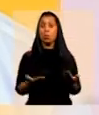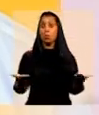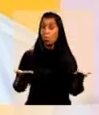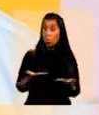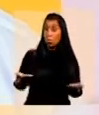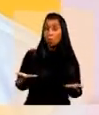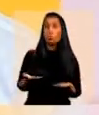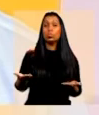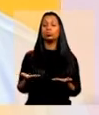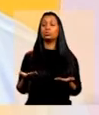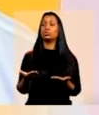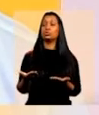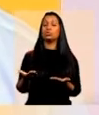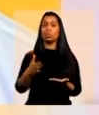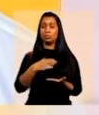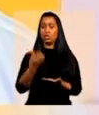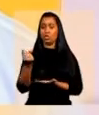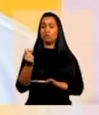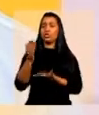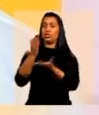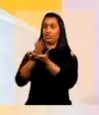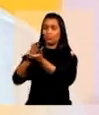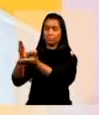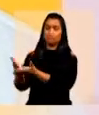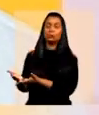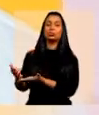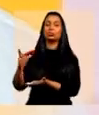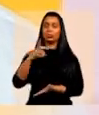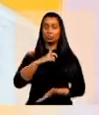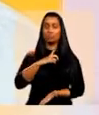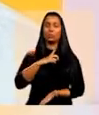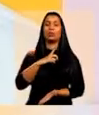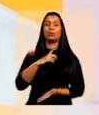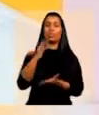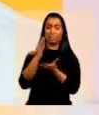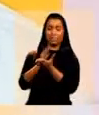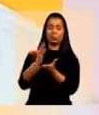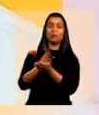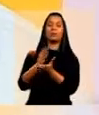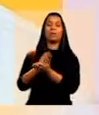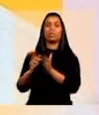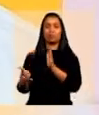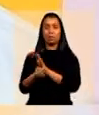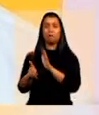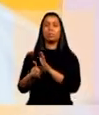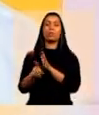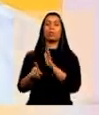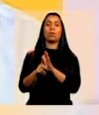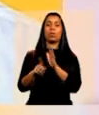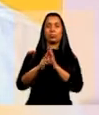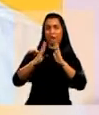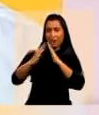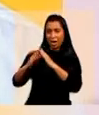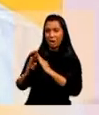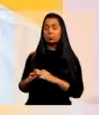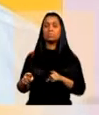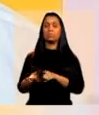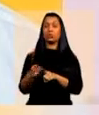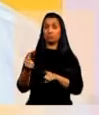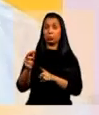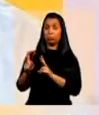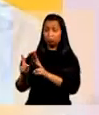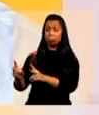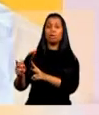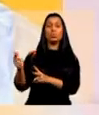Sim, hoje os meus investimentos eles estão divididos, né? Eu tenho investimento, uma parte do investimento está no mercado imobiliário, outra parte ele está em